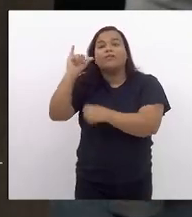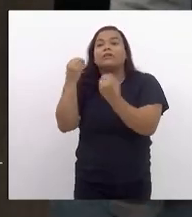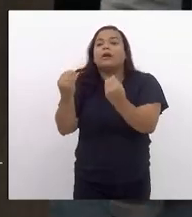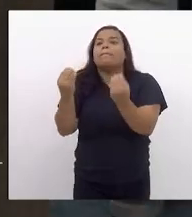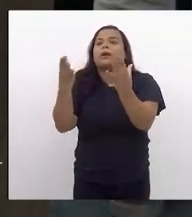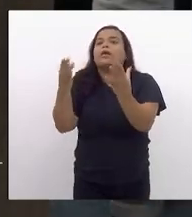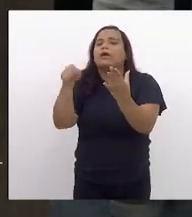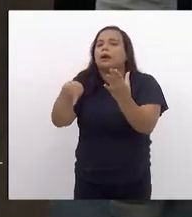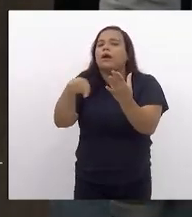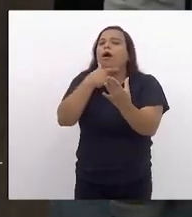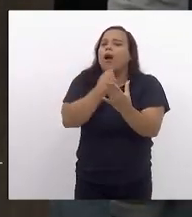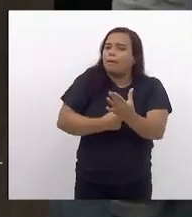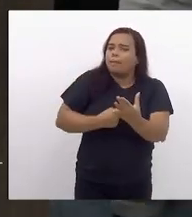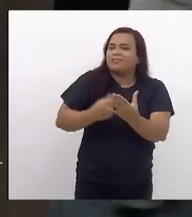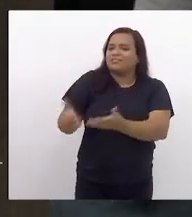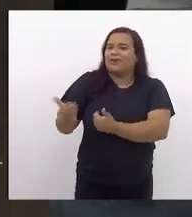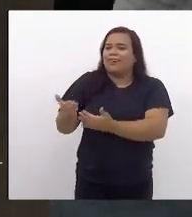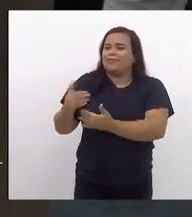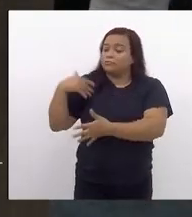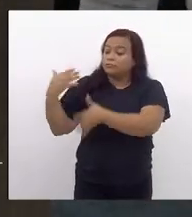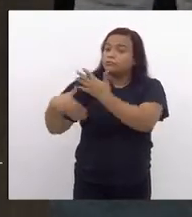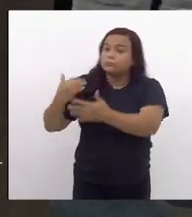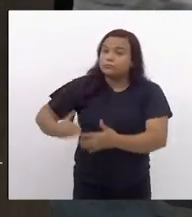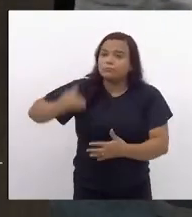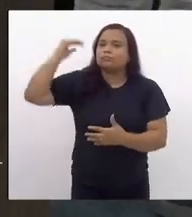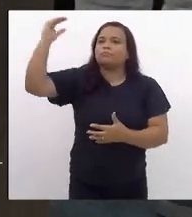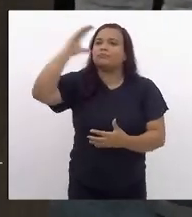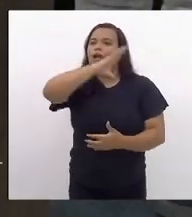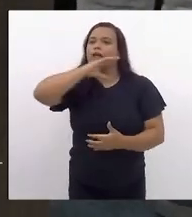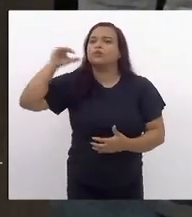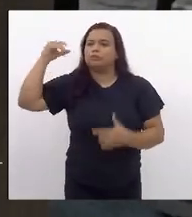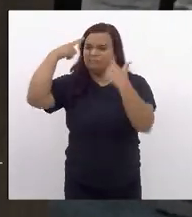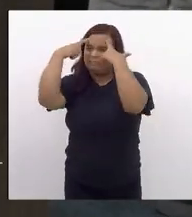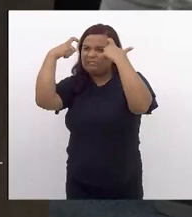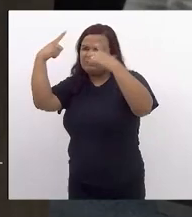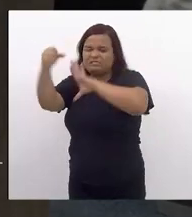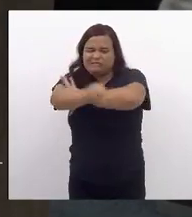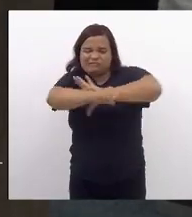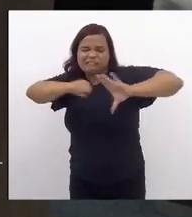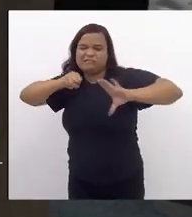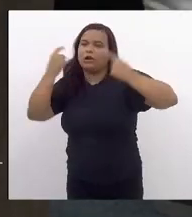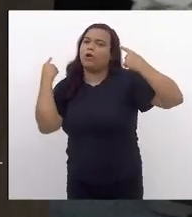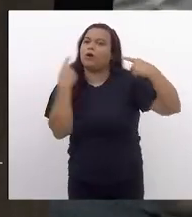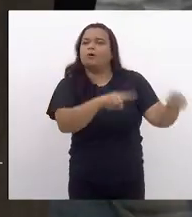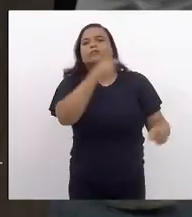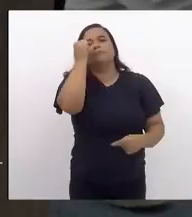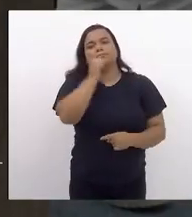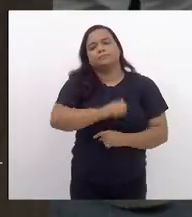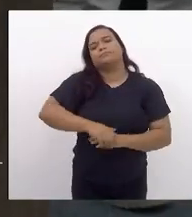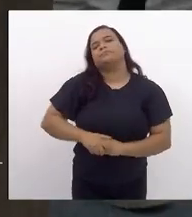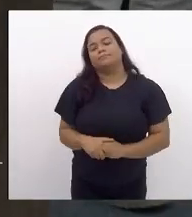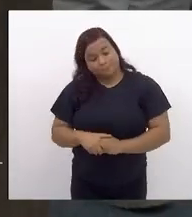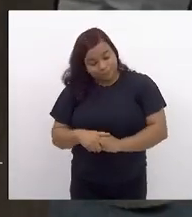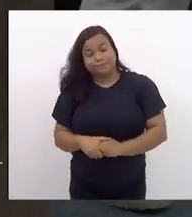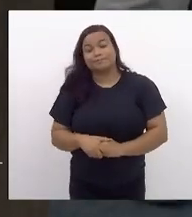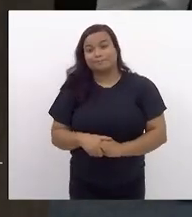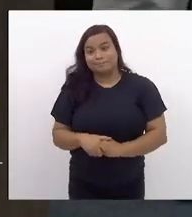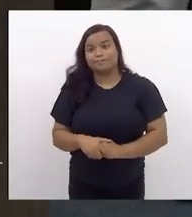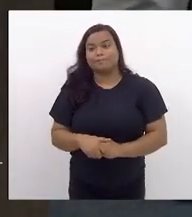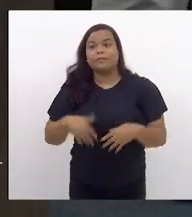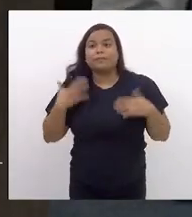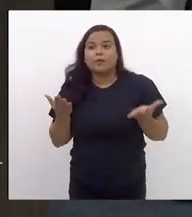jovens, crianças, virem futuros adultos violentos que violentam mulheres. Então, nesse sentido,